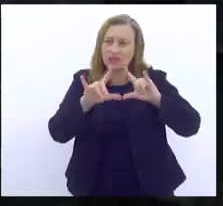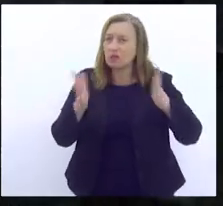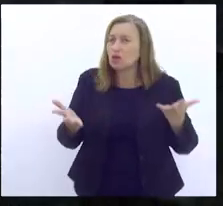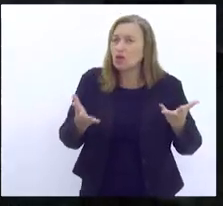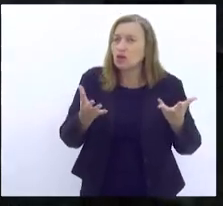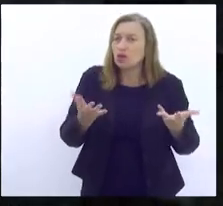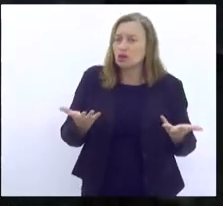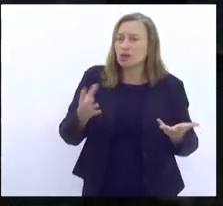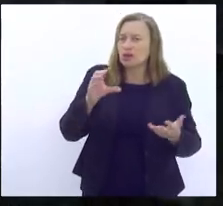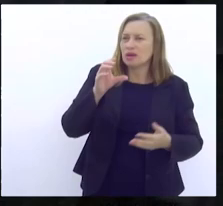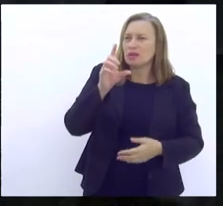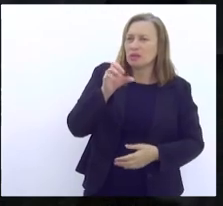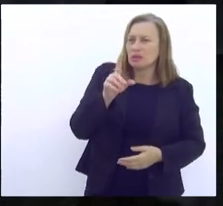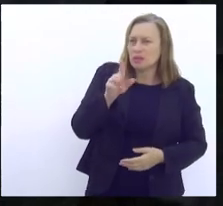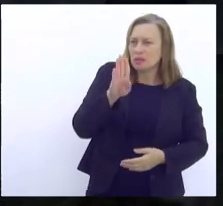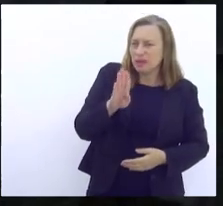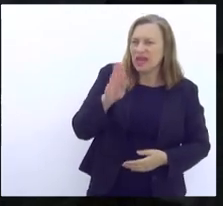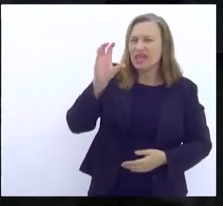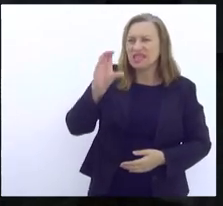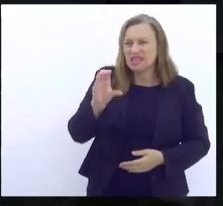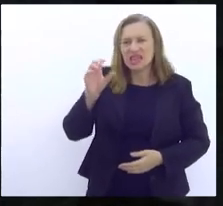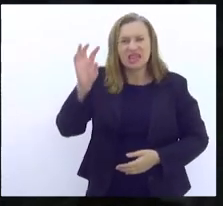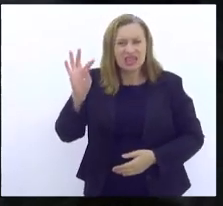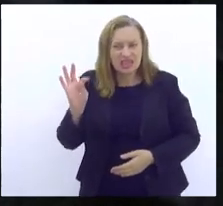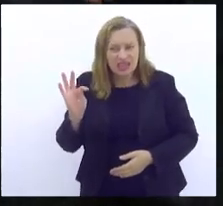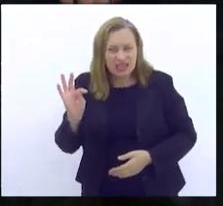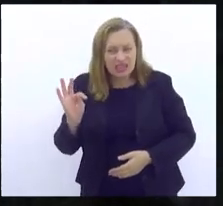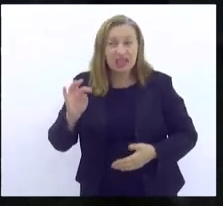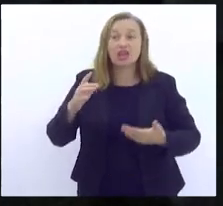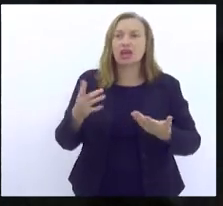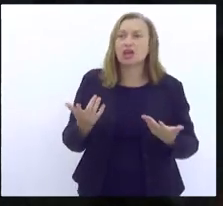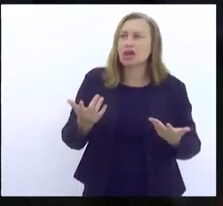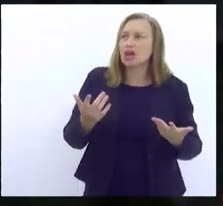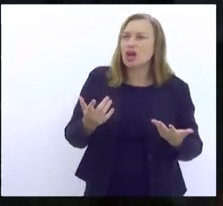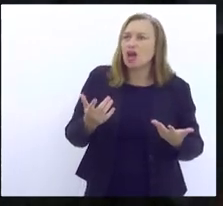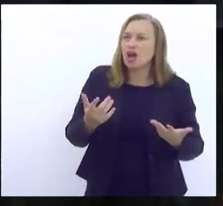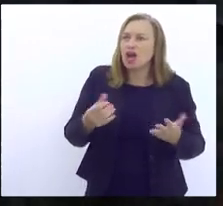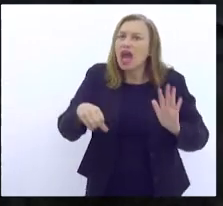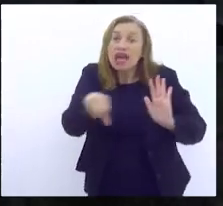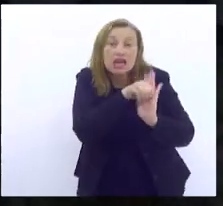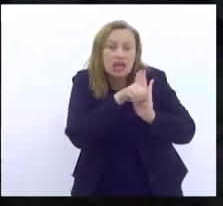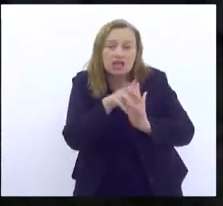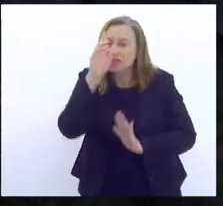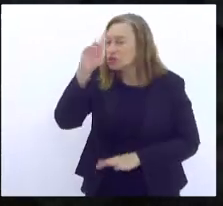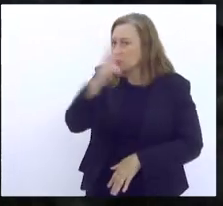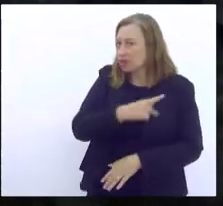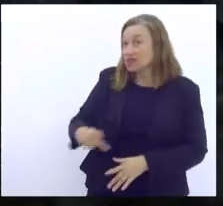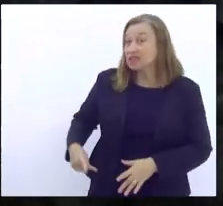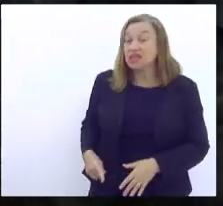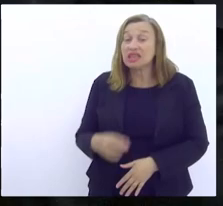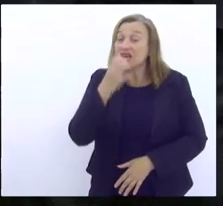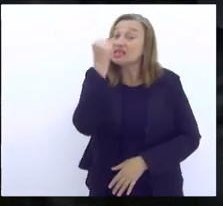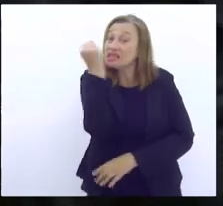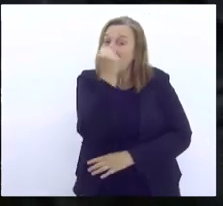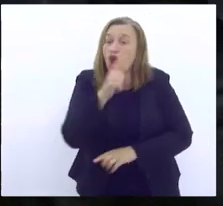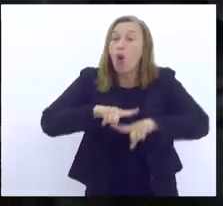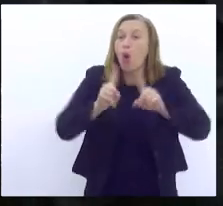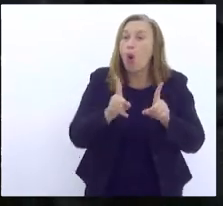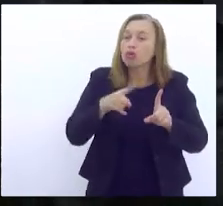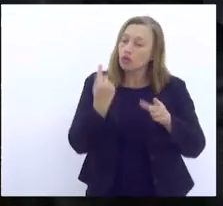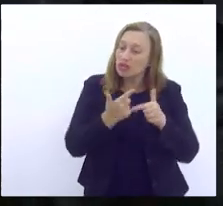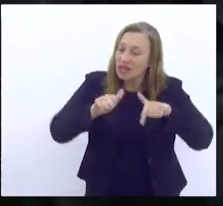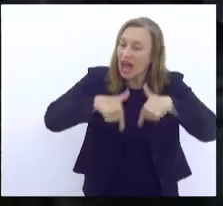é isso? É uma insurgência criminal, presidente. É muito grave. Ou nós lidamos com